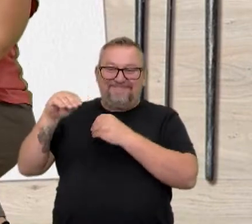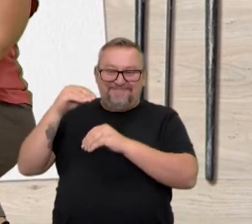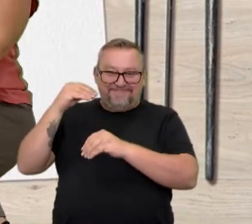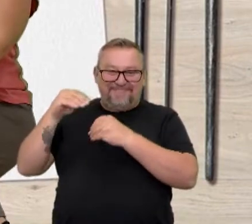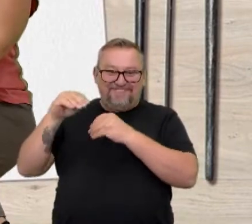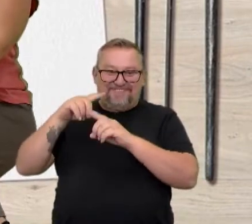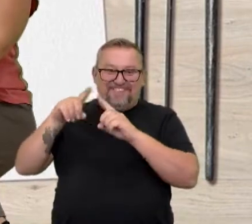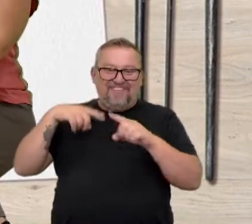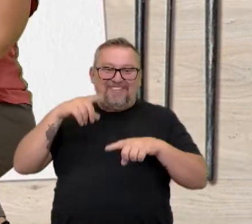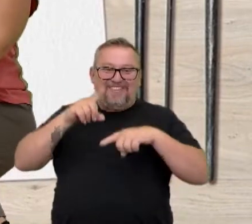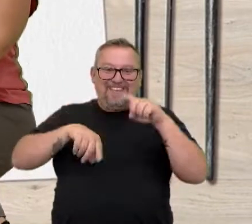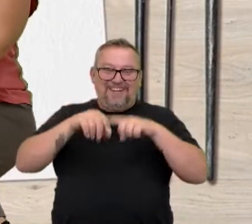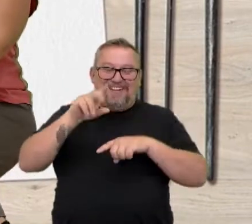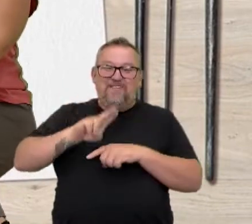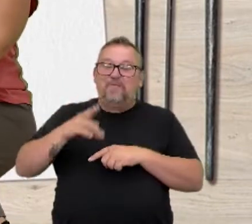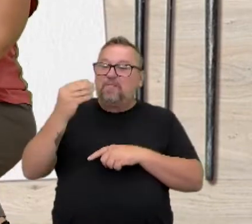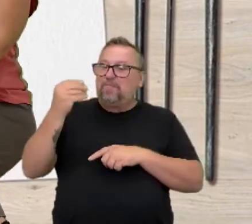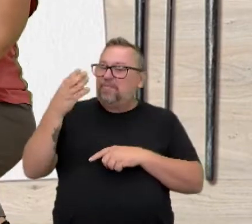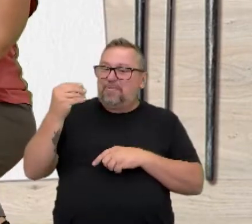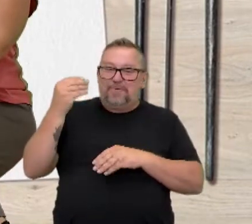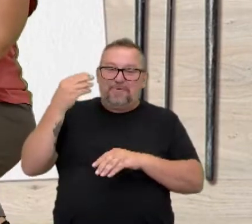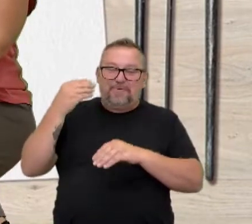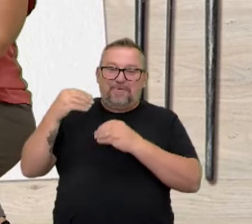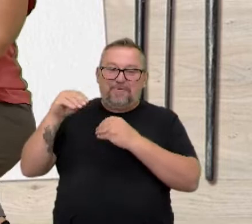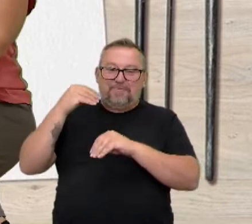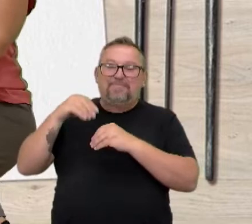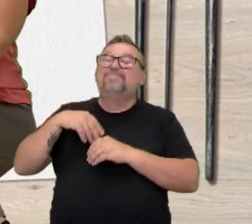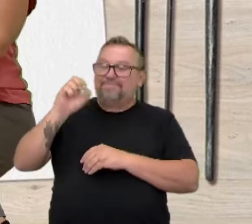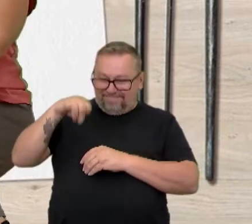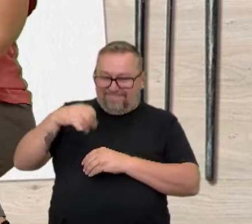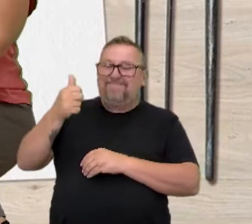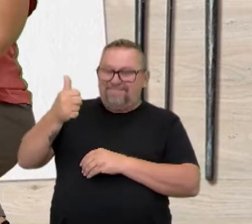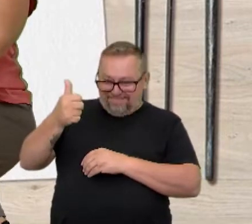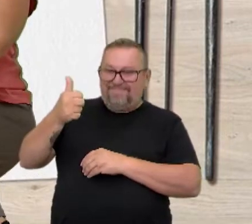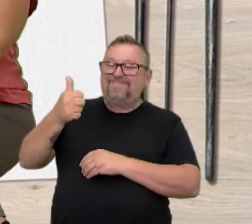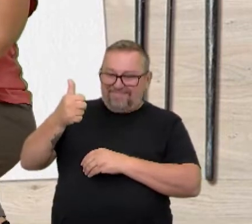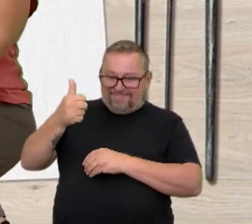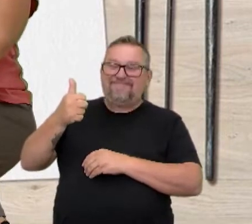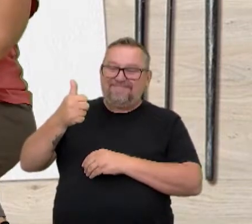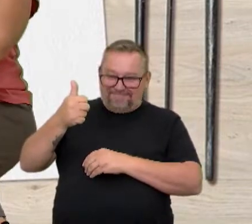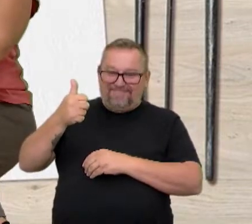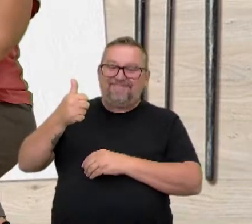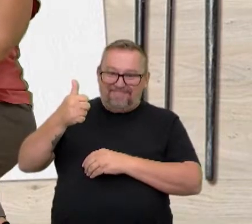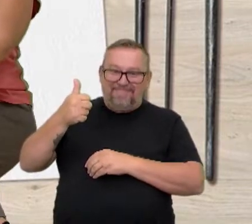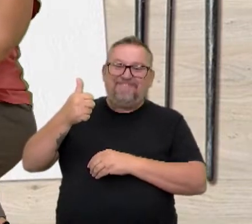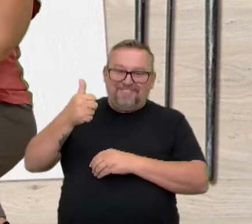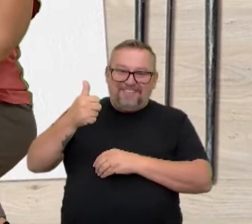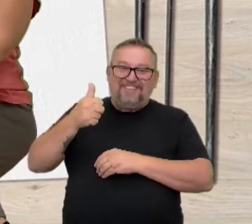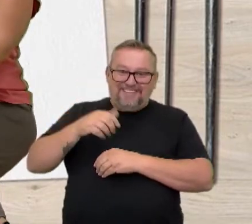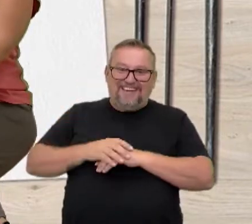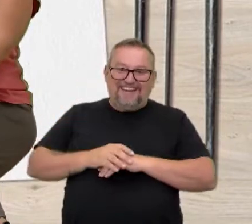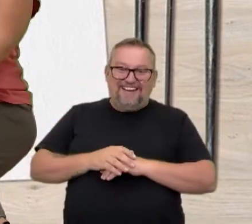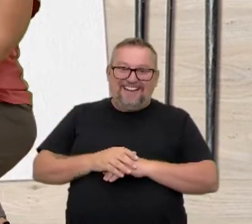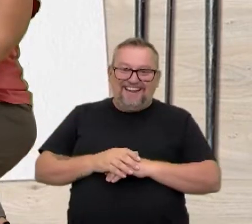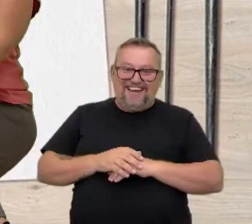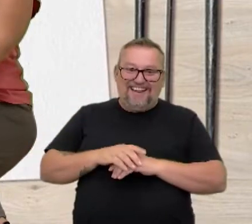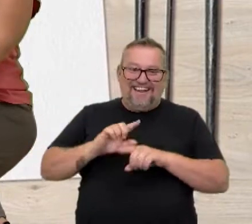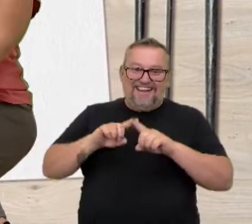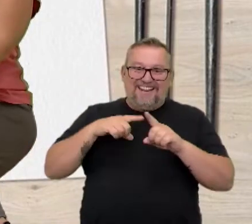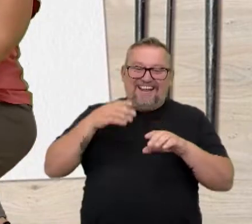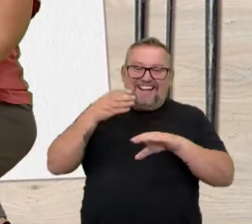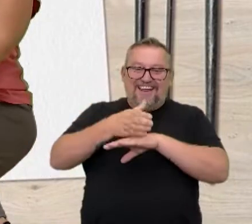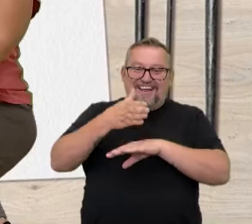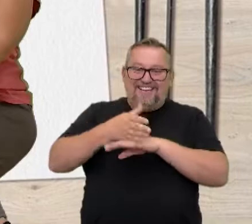material de muitos memes. E a gente se diverte, não é não, Sidney? Olha só, o Sidney então realmente está